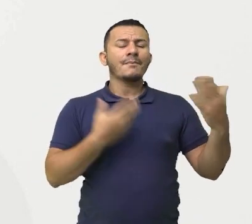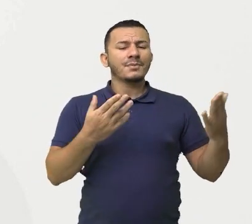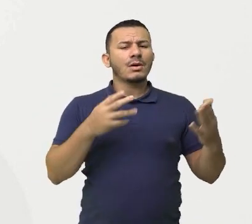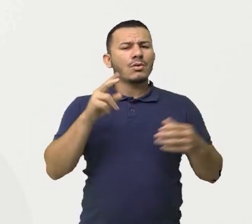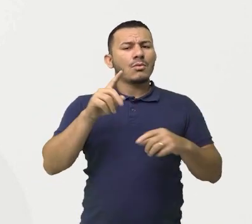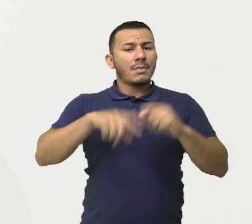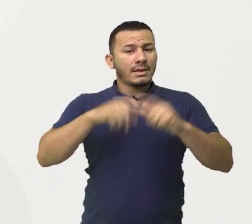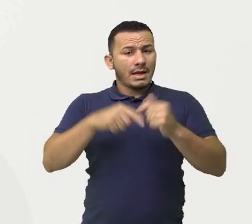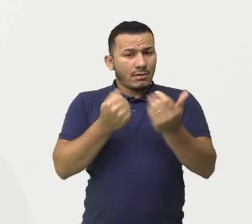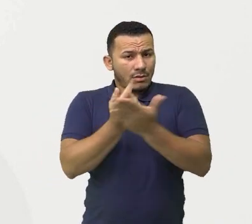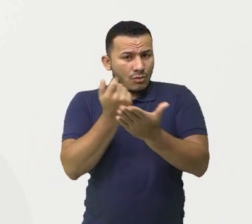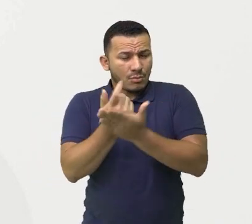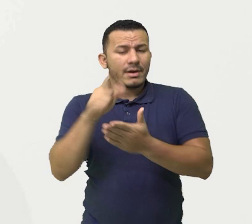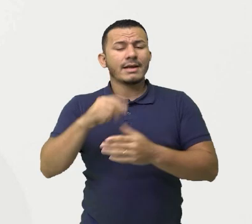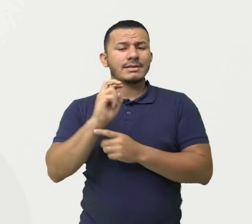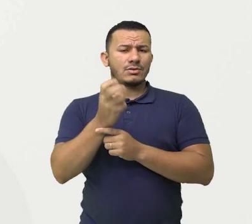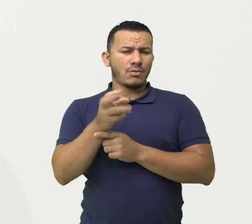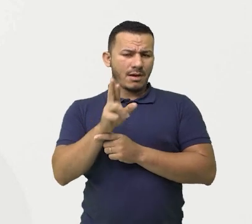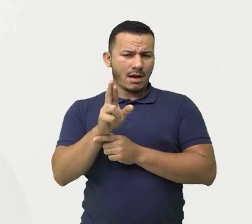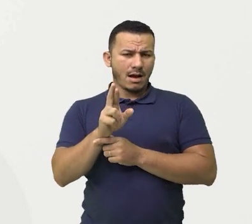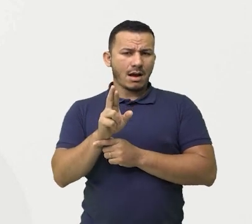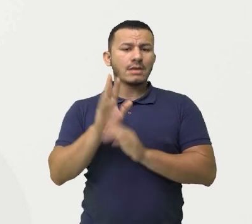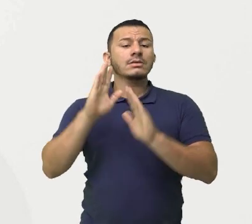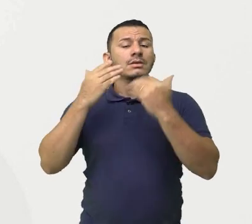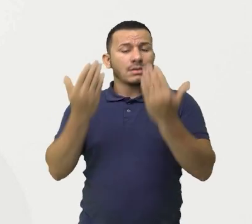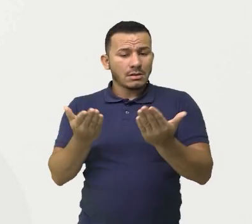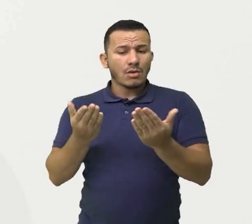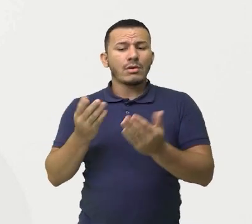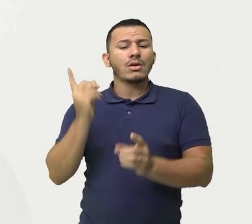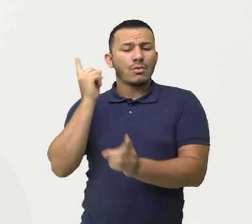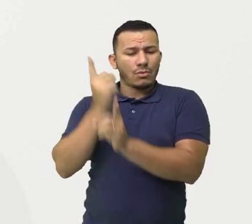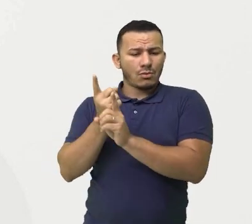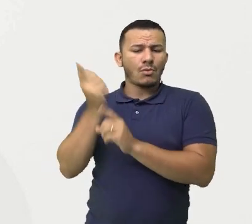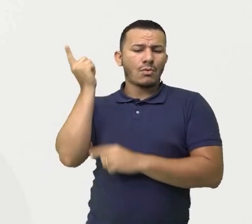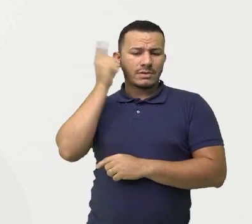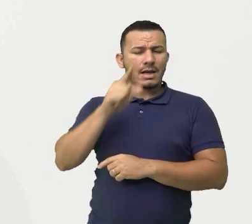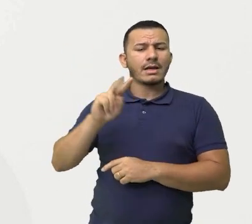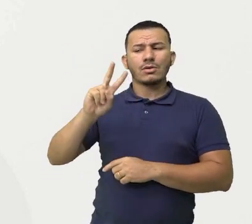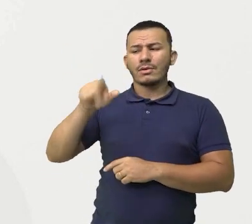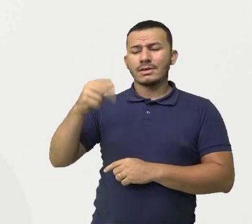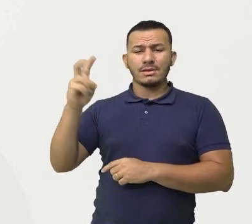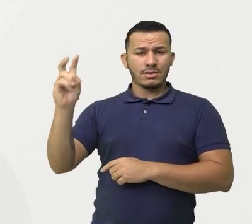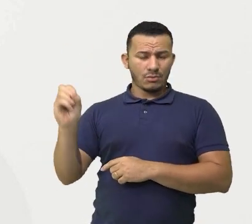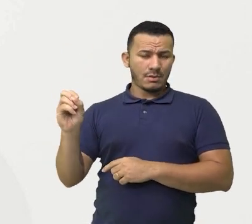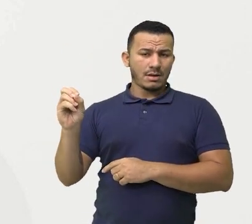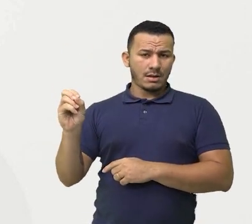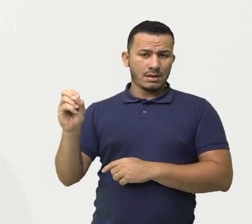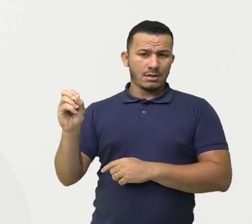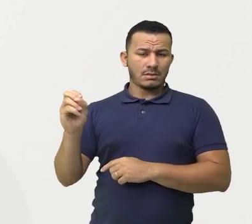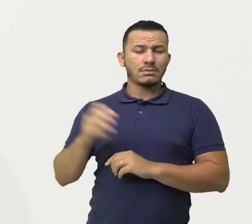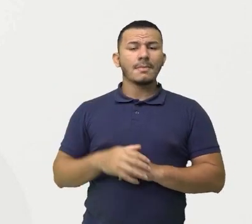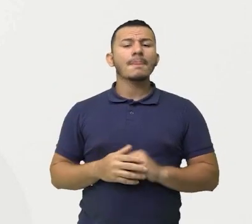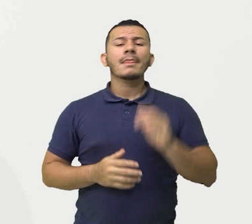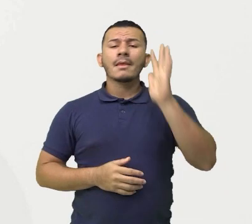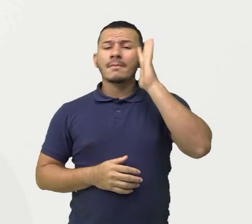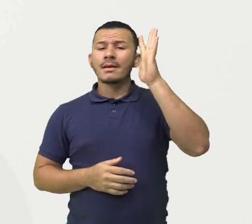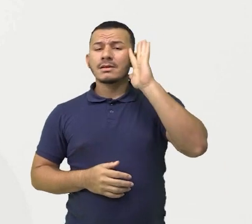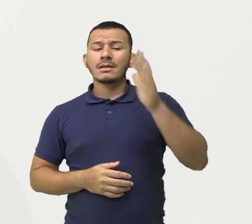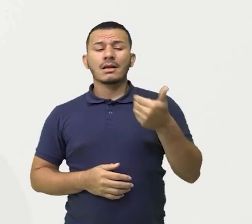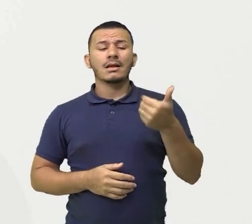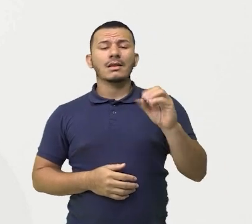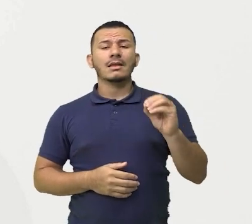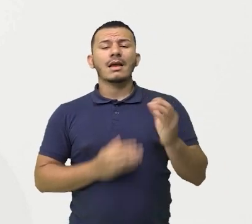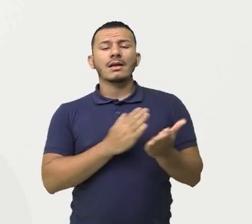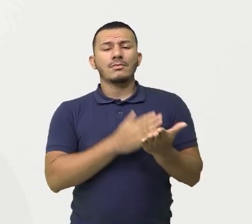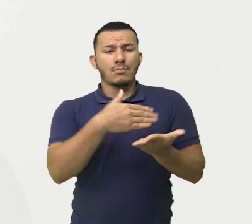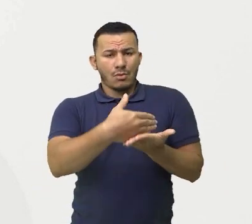R$ 2,50. Agora pensa, se for vendido 10 bolos, porque a questão fala que são 10, ó,